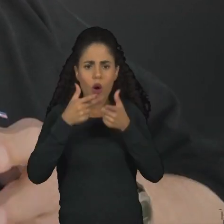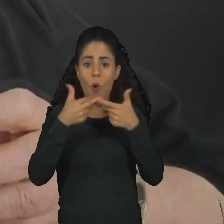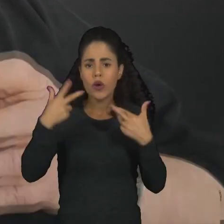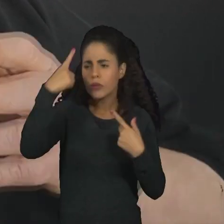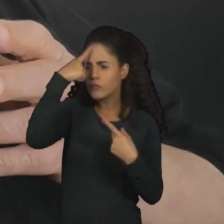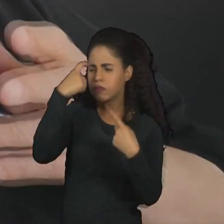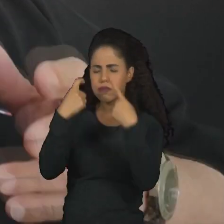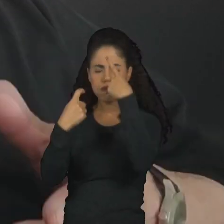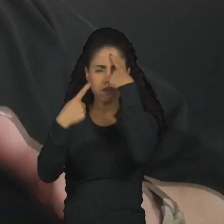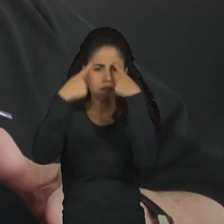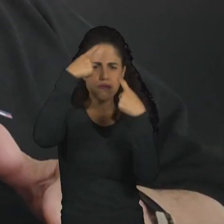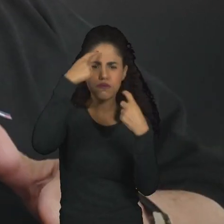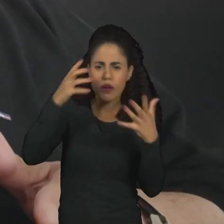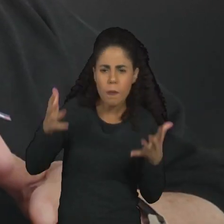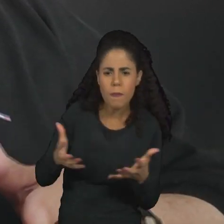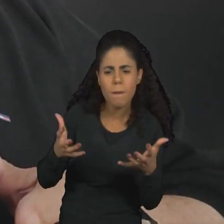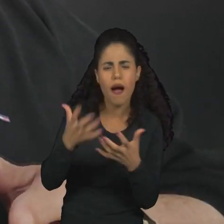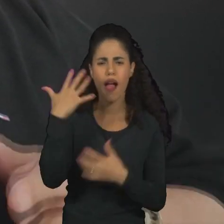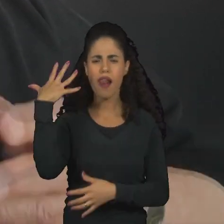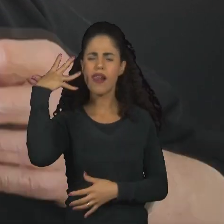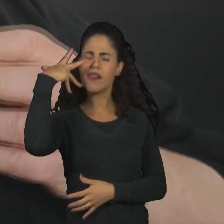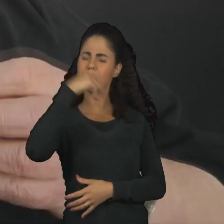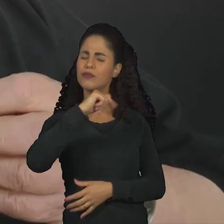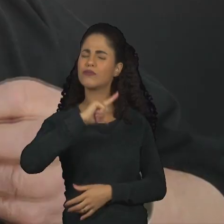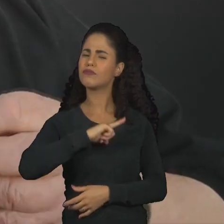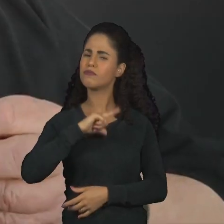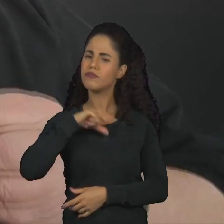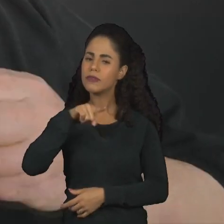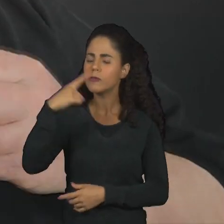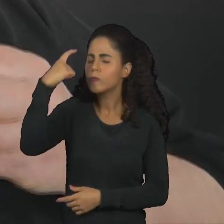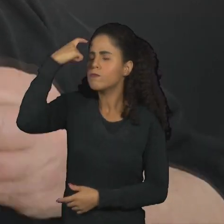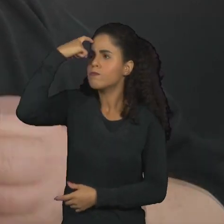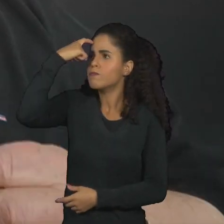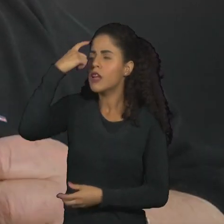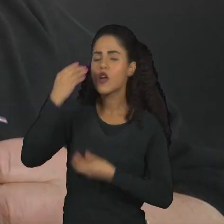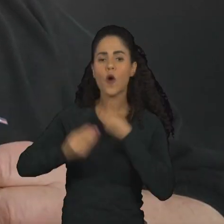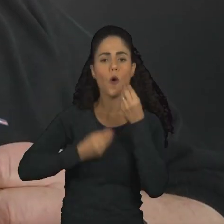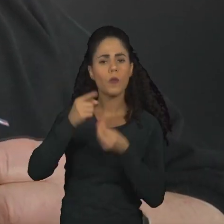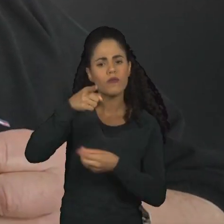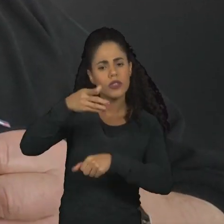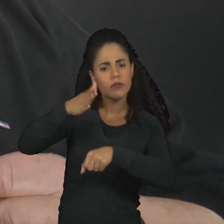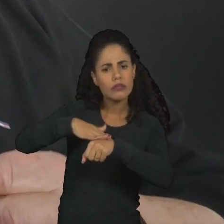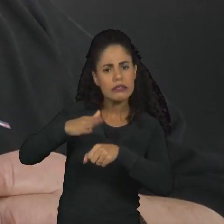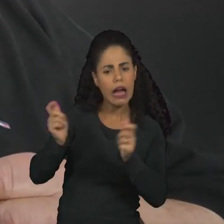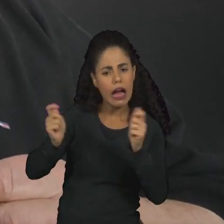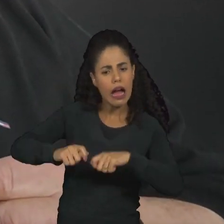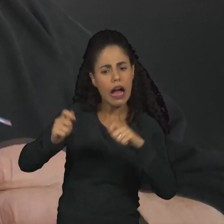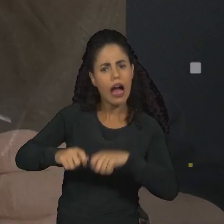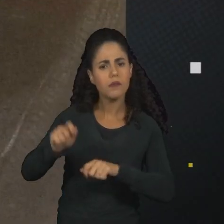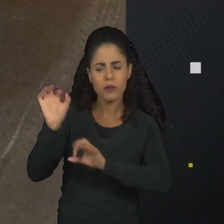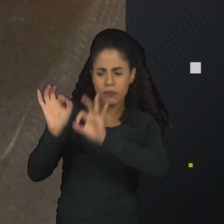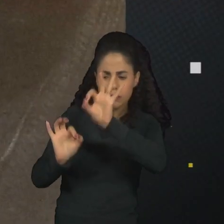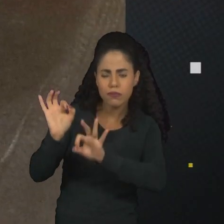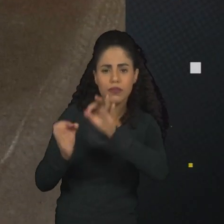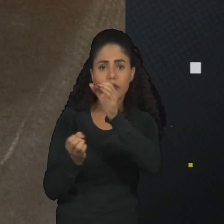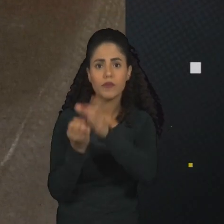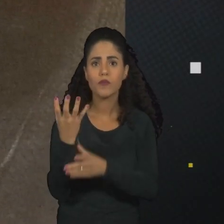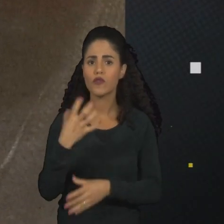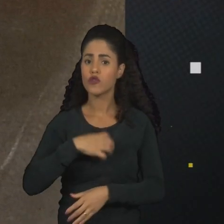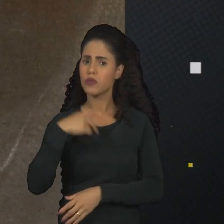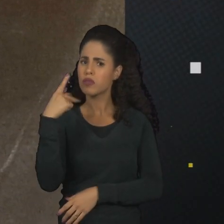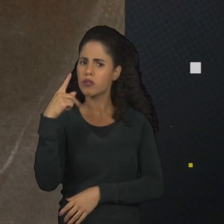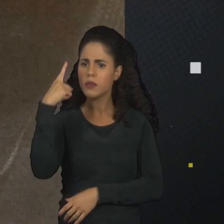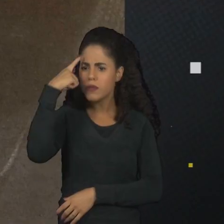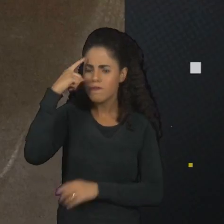mais instigantes, mais brilhantes e pensar na tua capacidade de produção, na maneira como